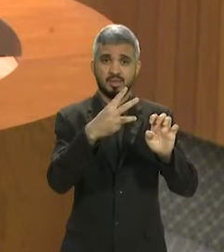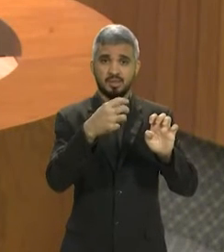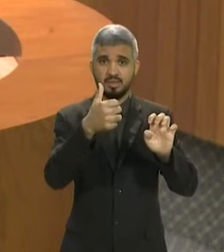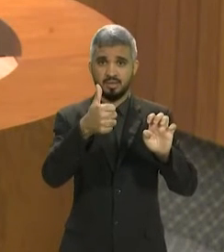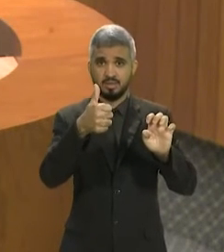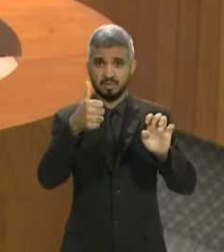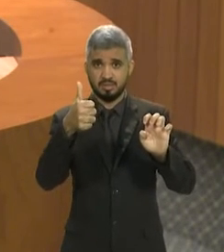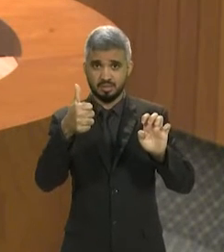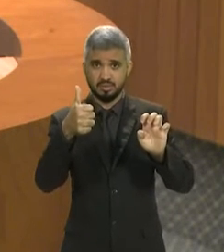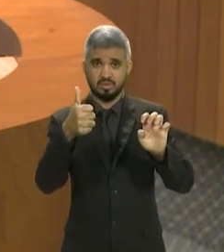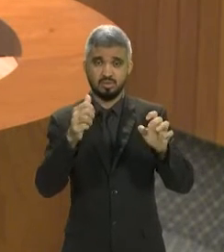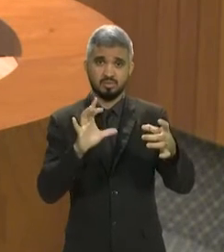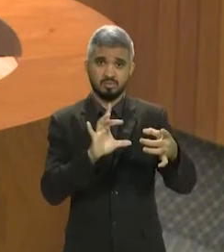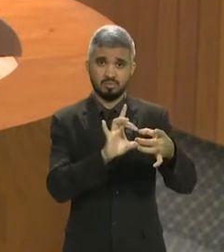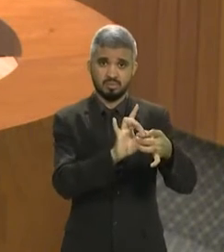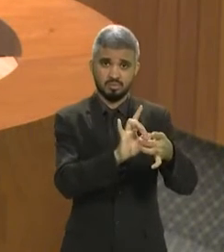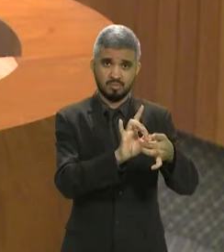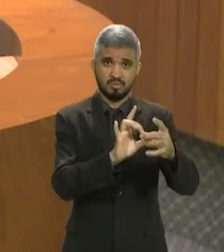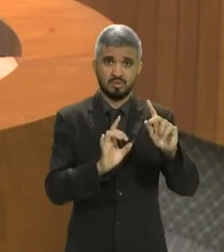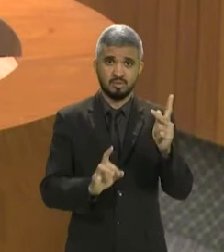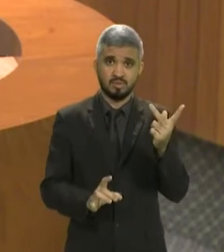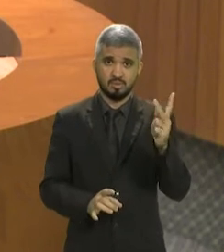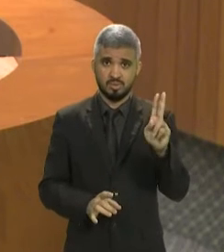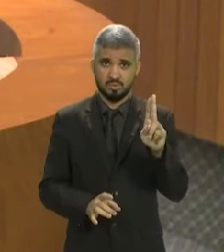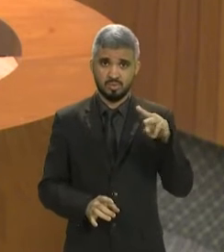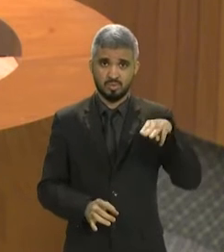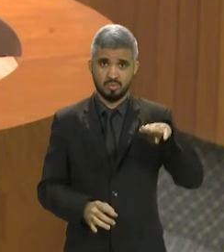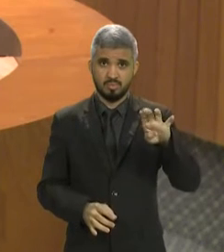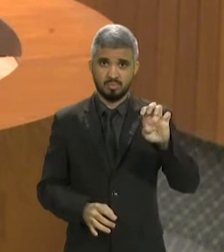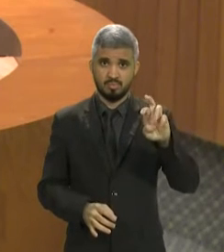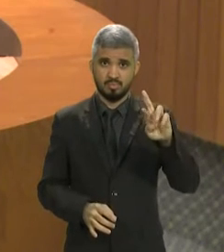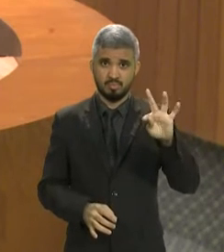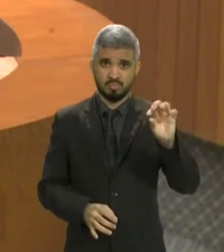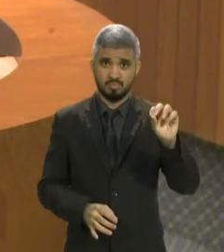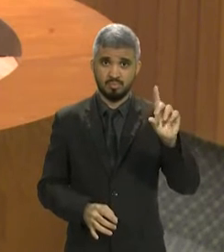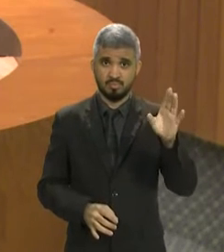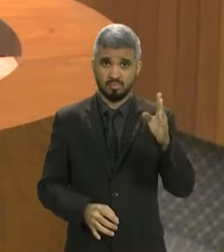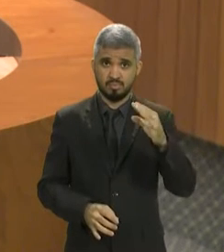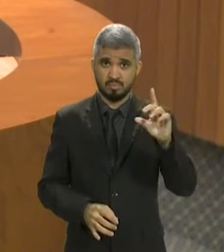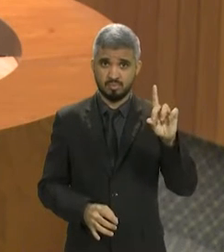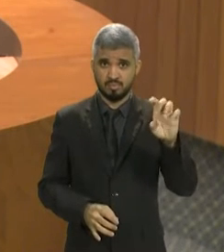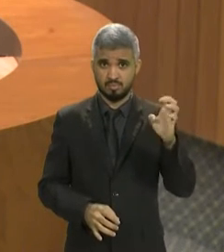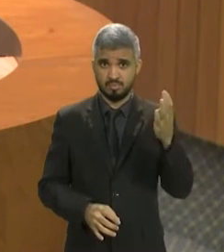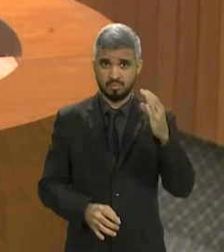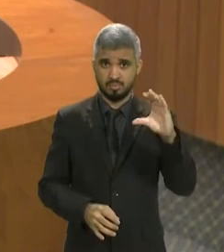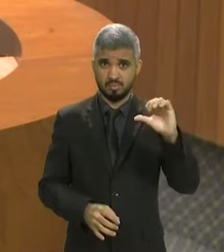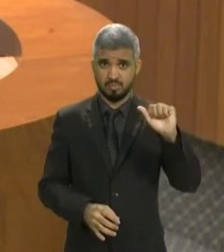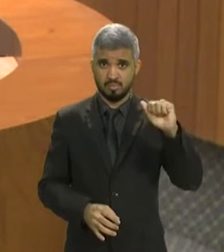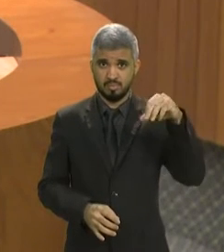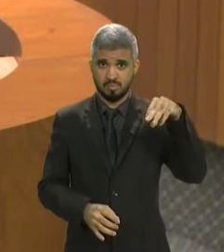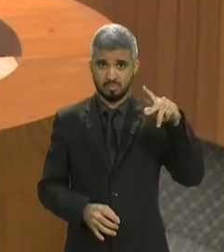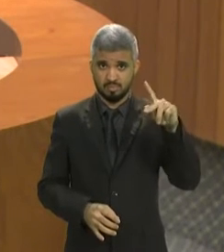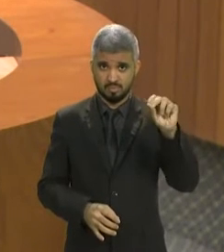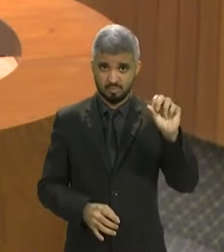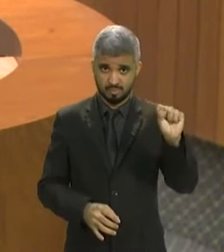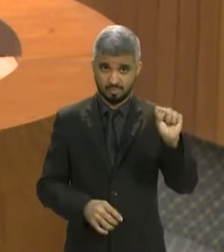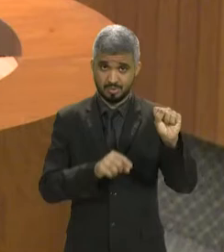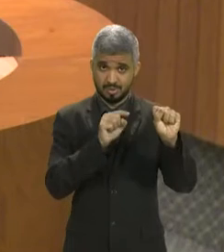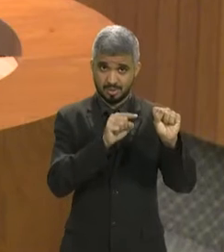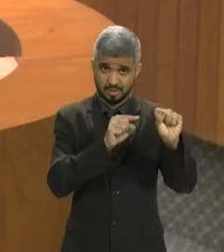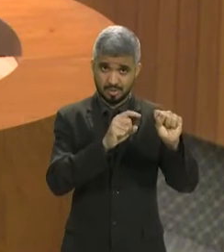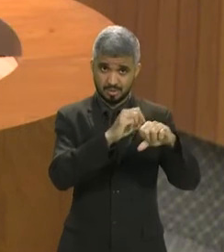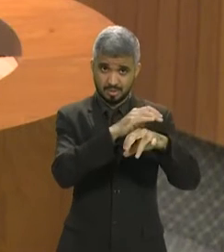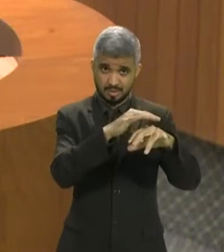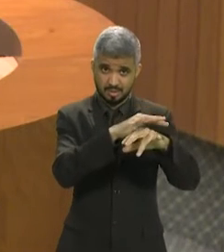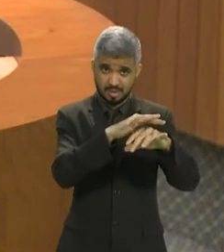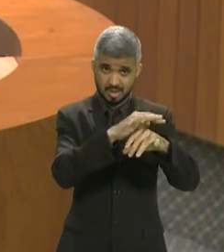MA-311 que liga a cidade de Humberto de Campos. Algumas lideranças lá da cidade de Humberto de Campos vêm há